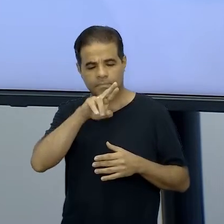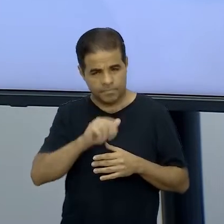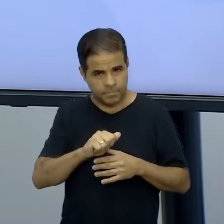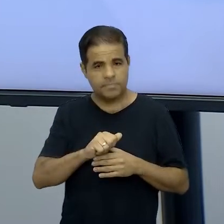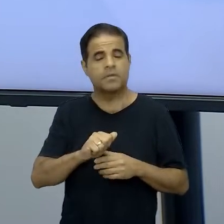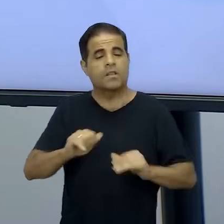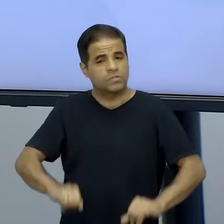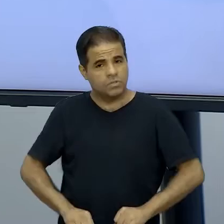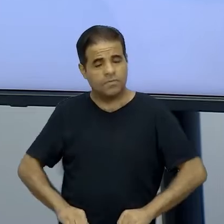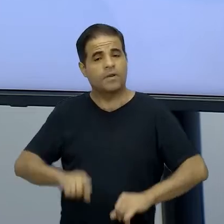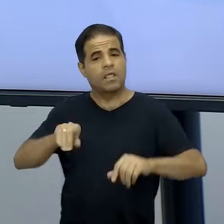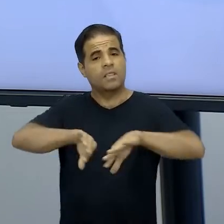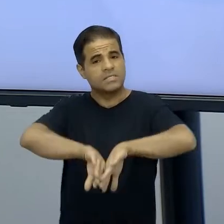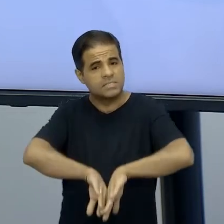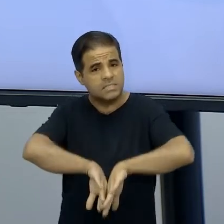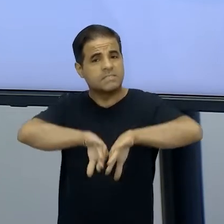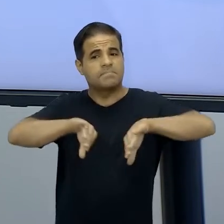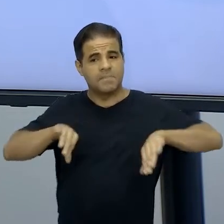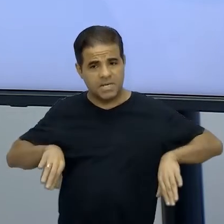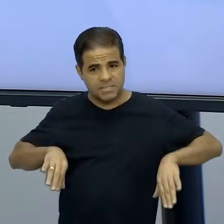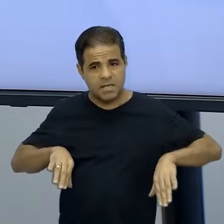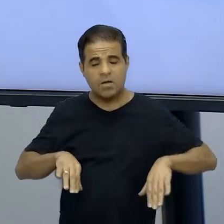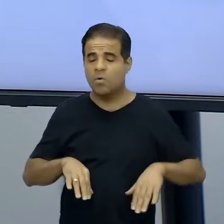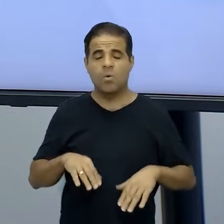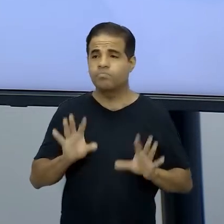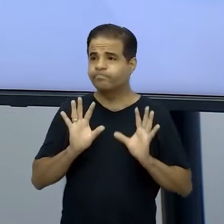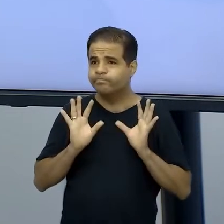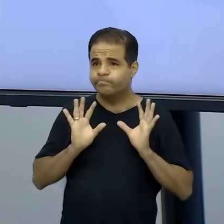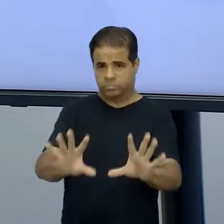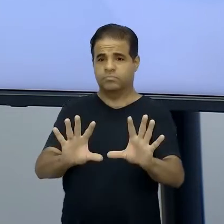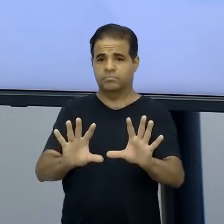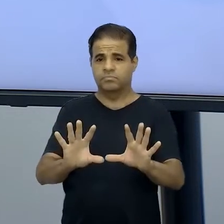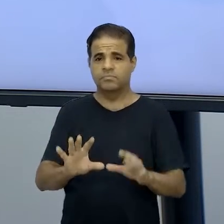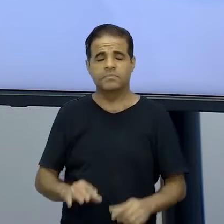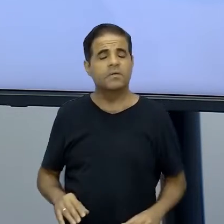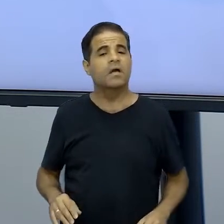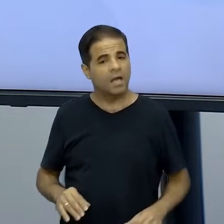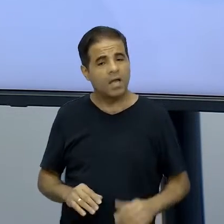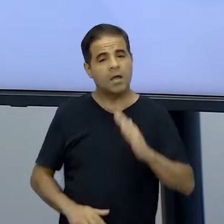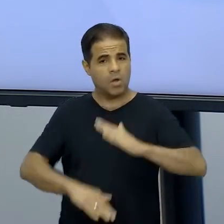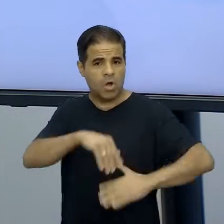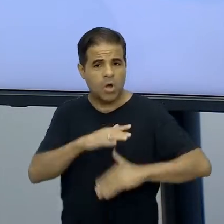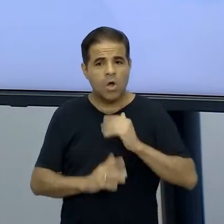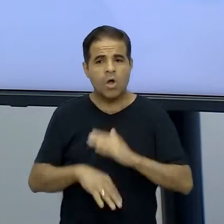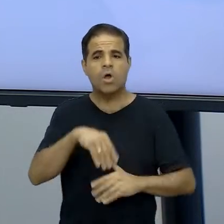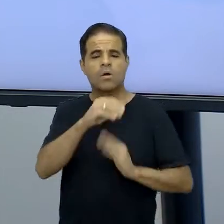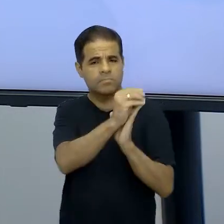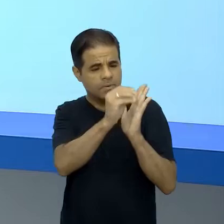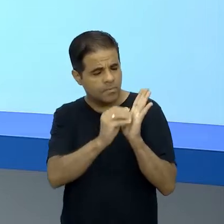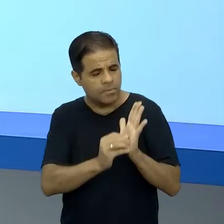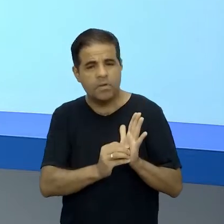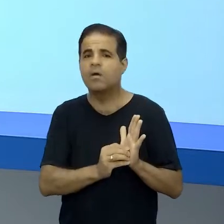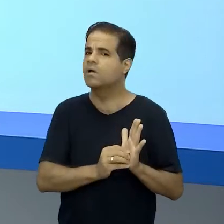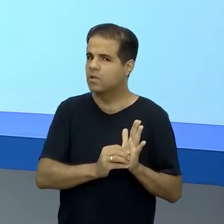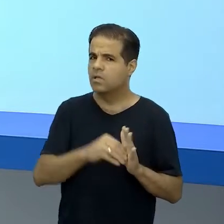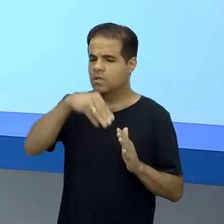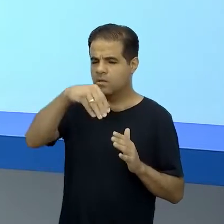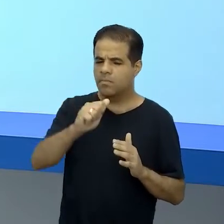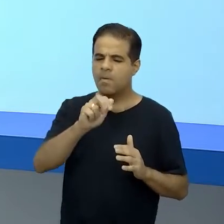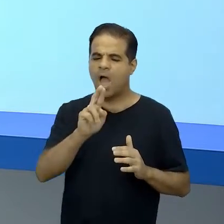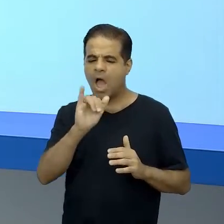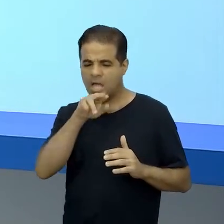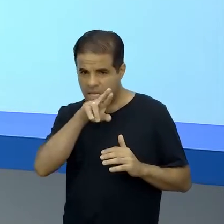Dessa separação dos amantes, ou realmente chocar, como foi citado nas obras anteriores, né? Mas a Marina tem